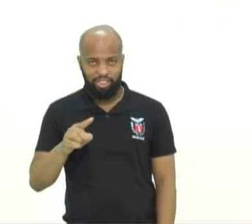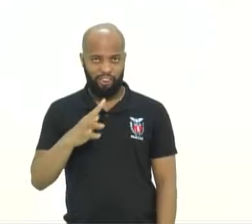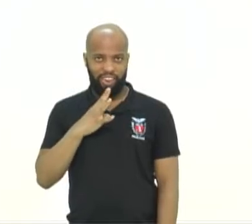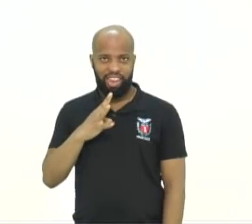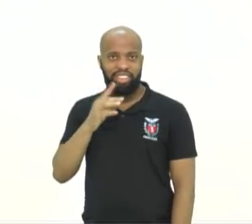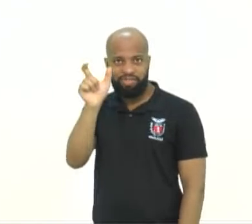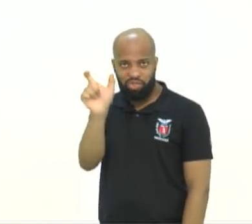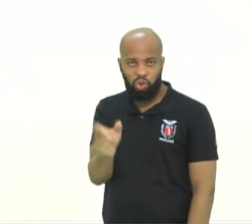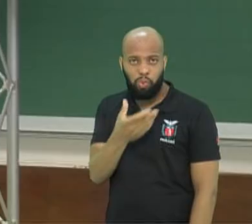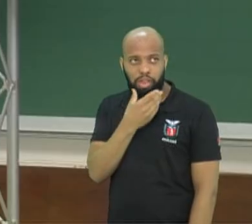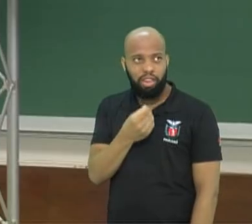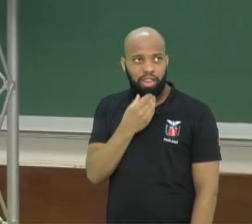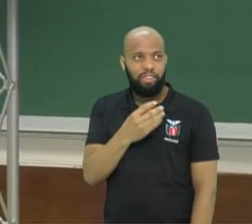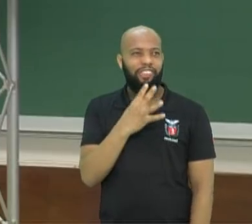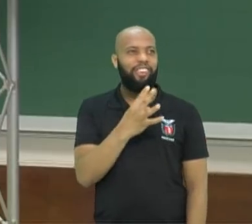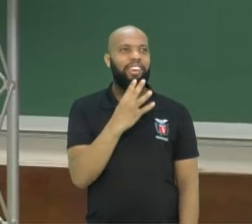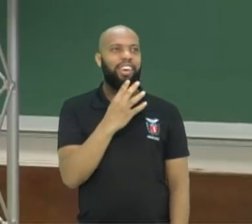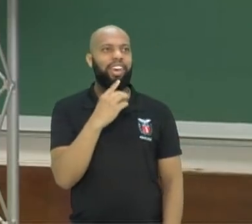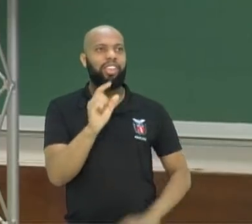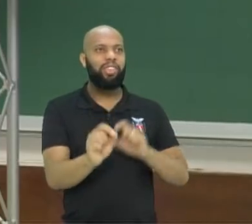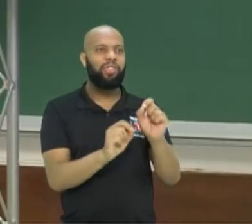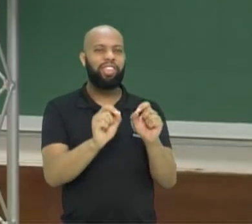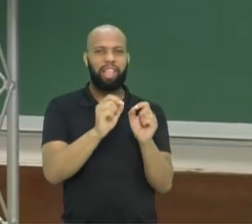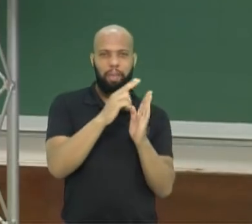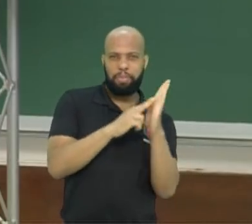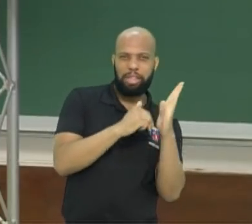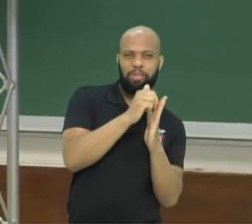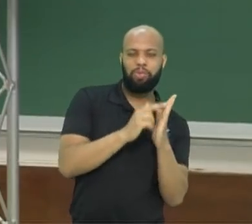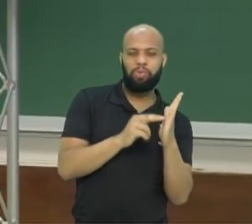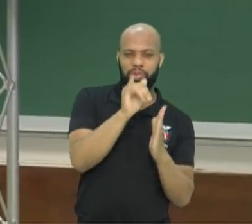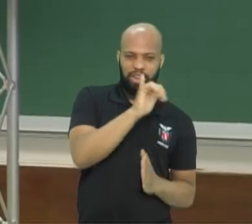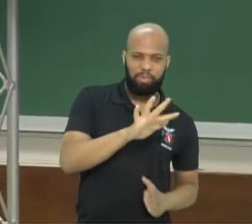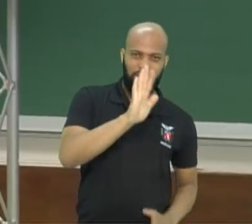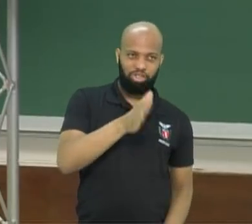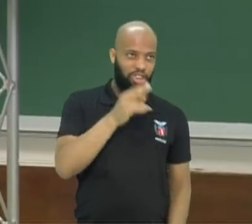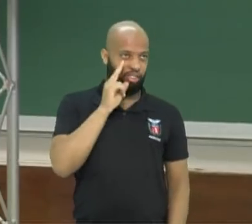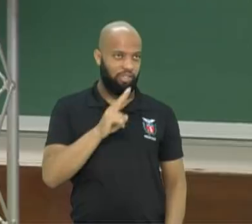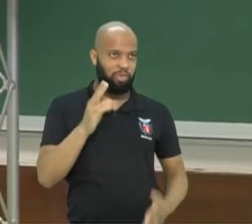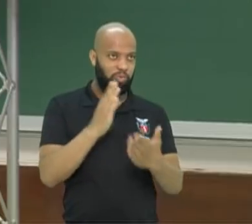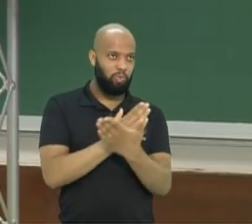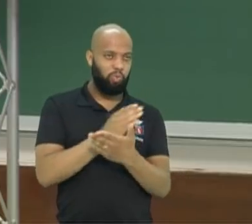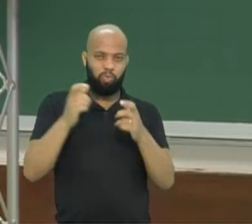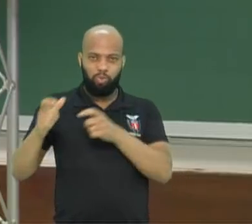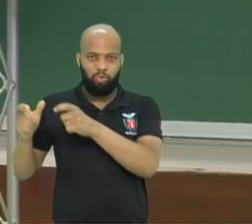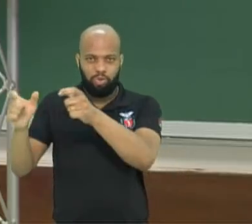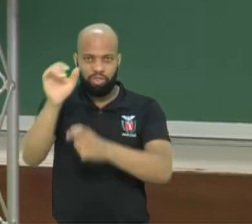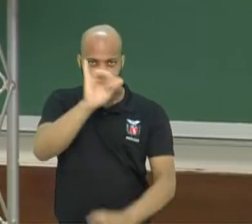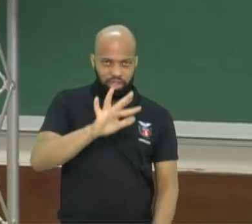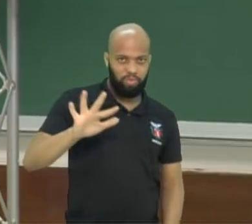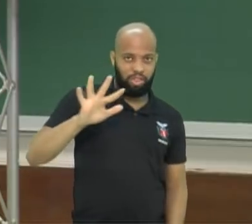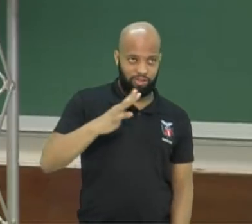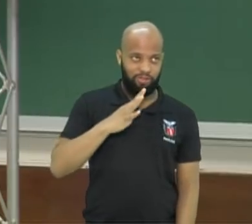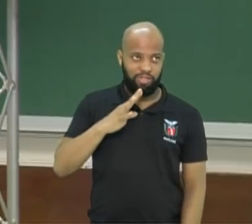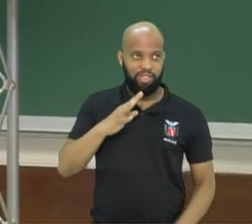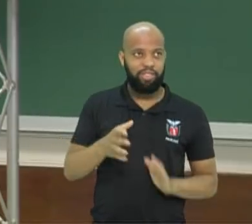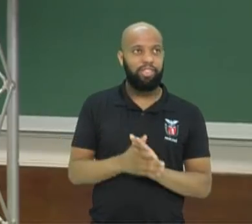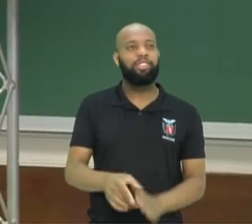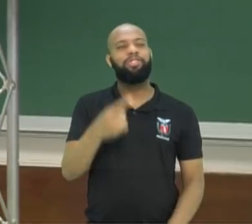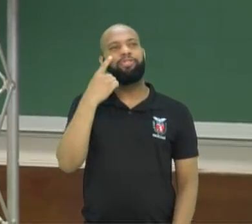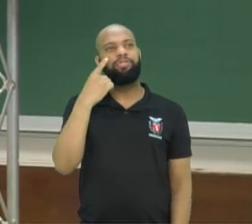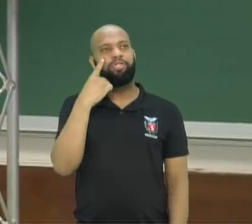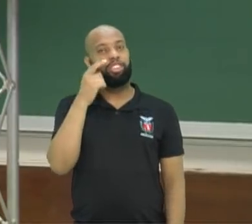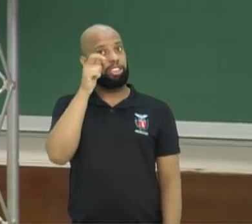Olha aqui, ó. Você conhece esse retrato aqui? Você já viu em algum lugar essa imagem? Conhece? Olha